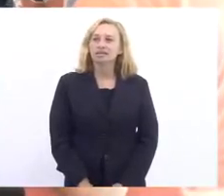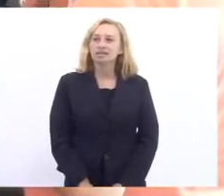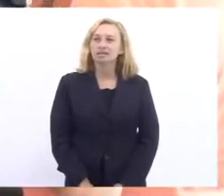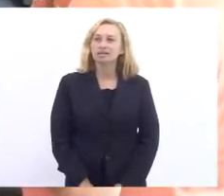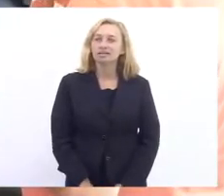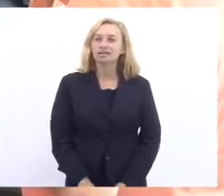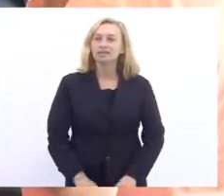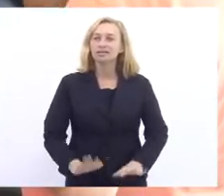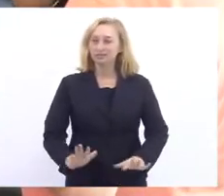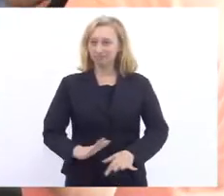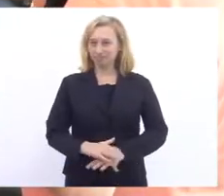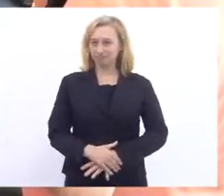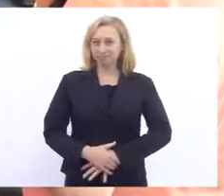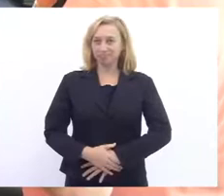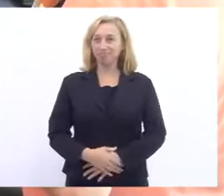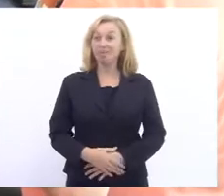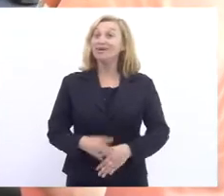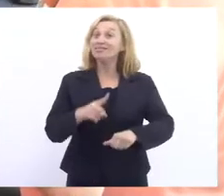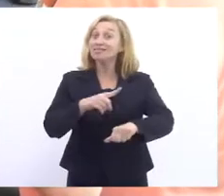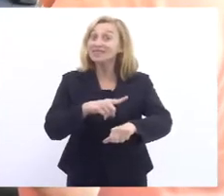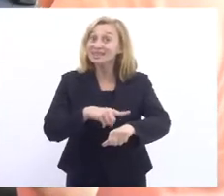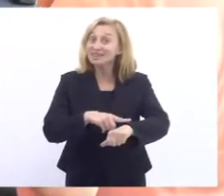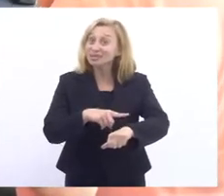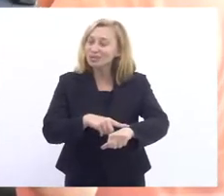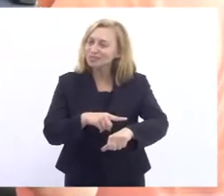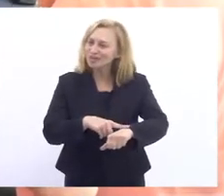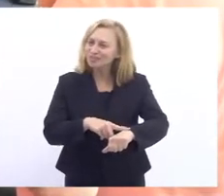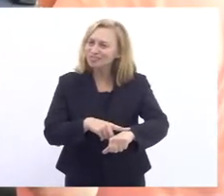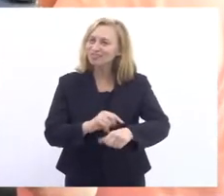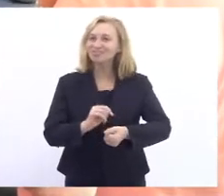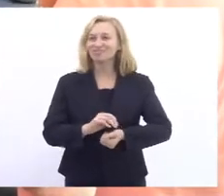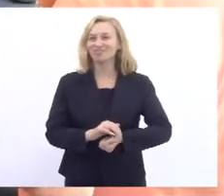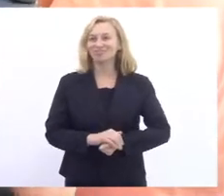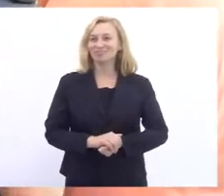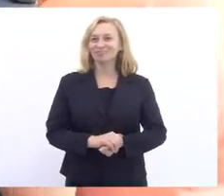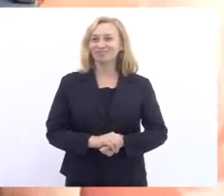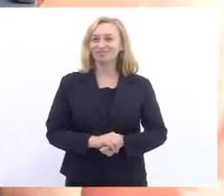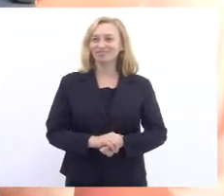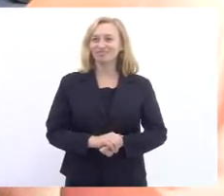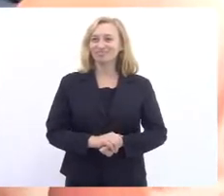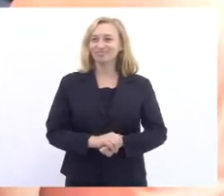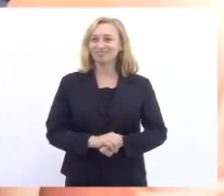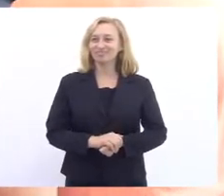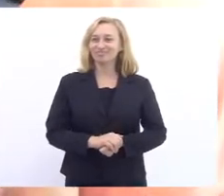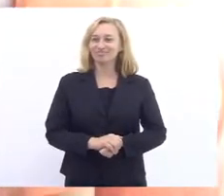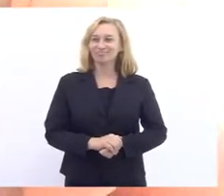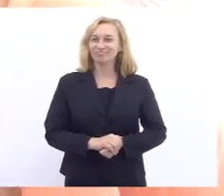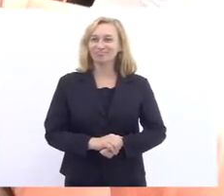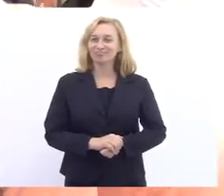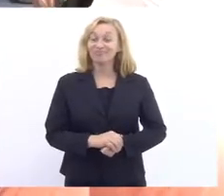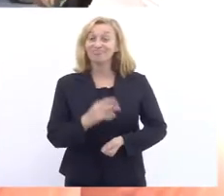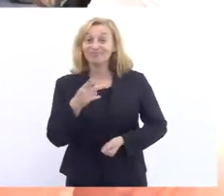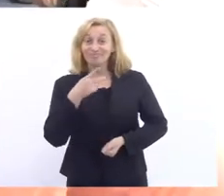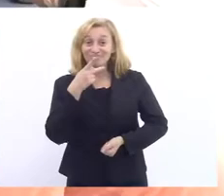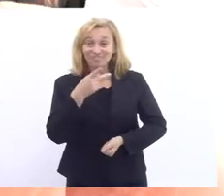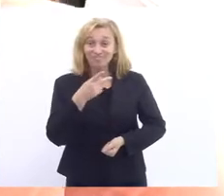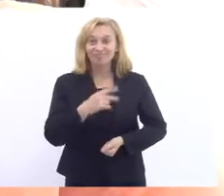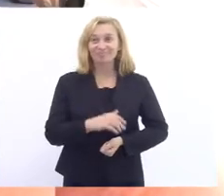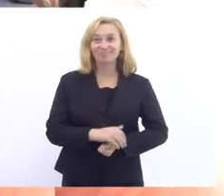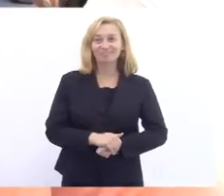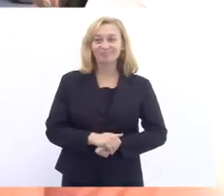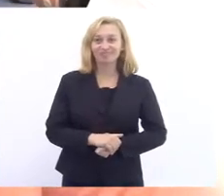É bem a Mimi cabe neste momento fazer uma a manifestação